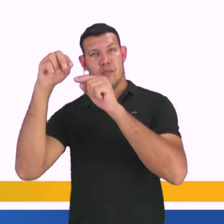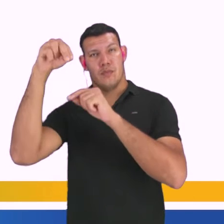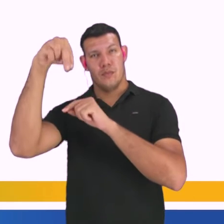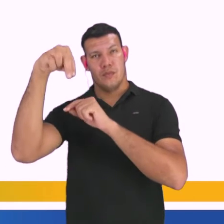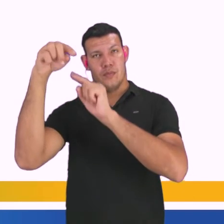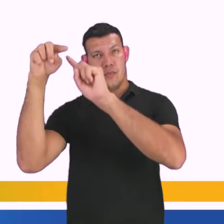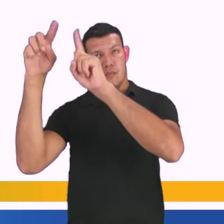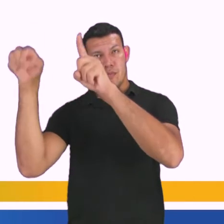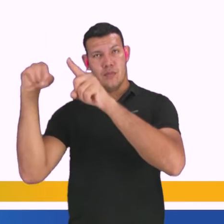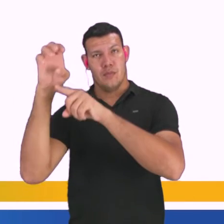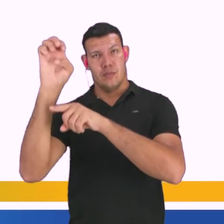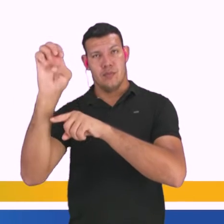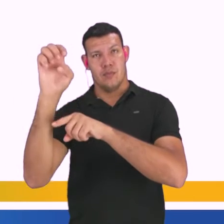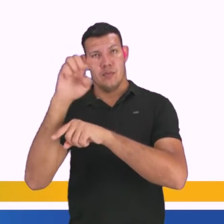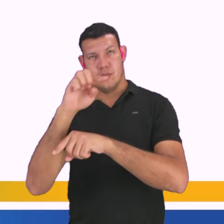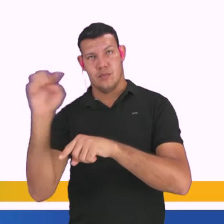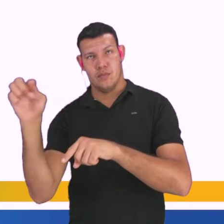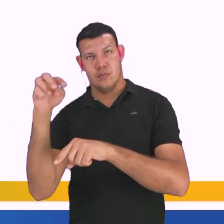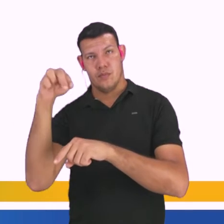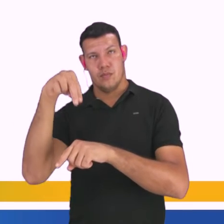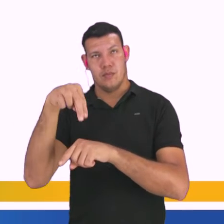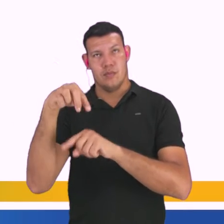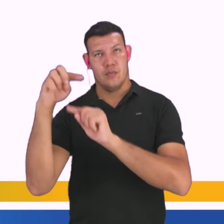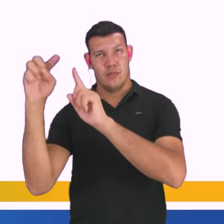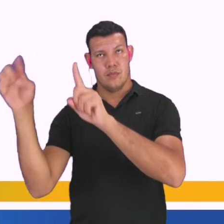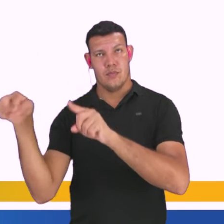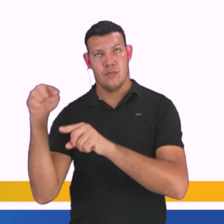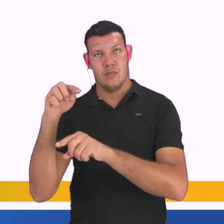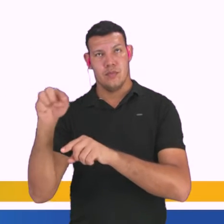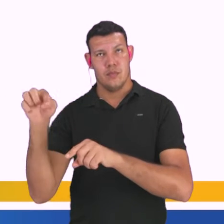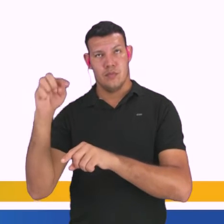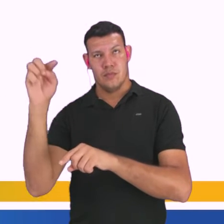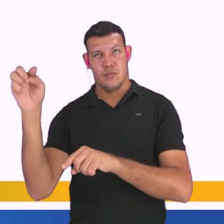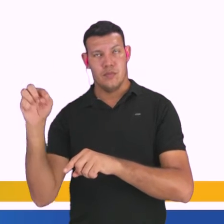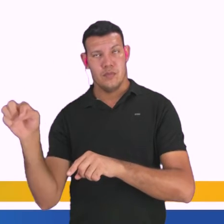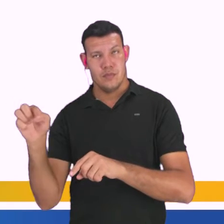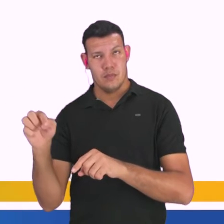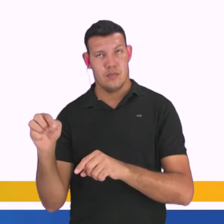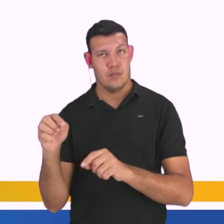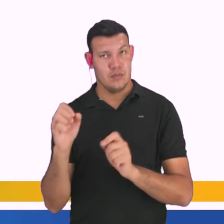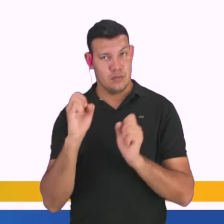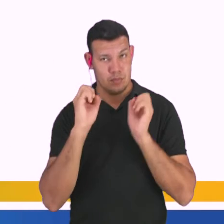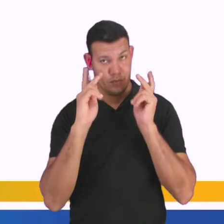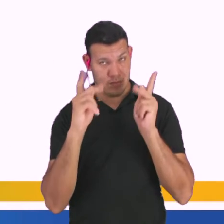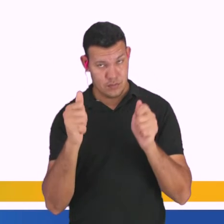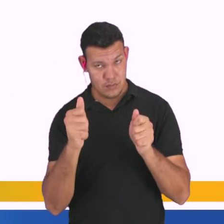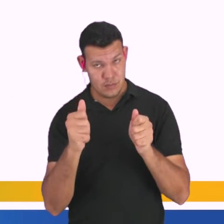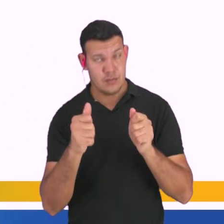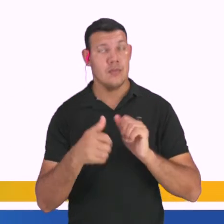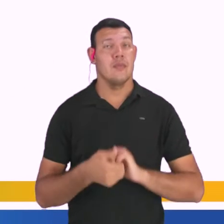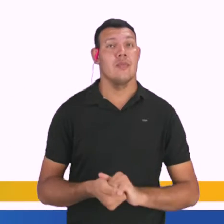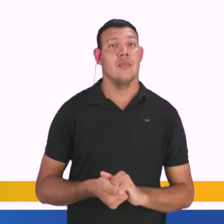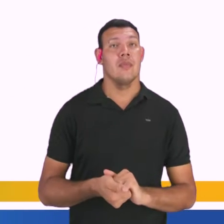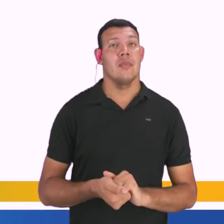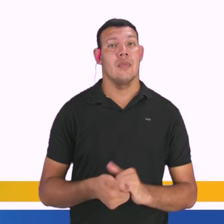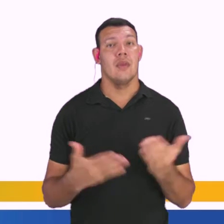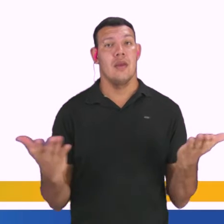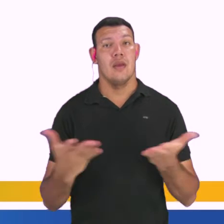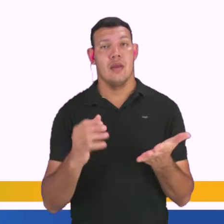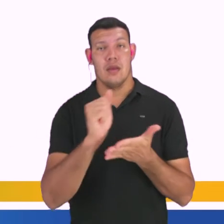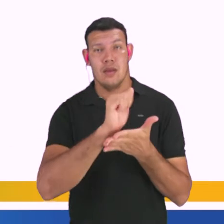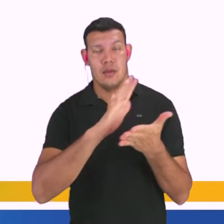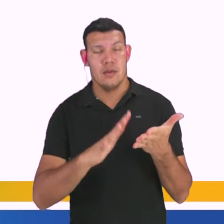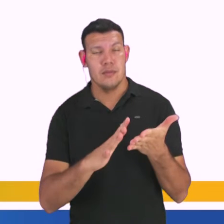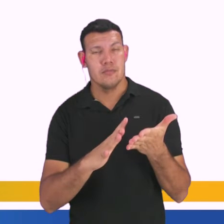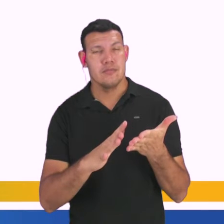aos resultados favoráveis dividido para resultados possíveis tudo bem e vamos